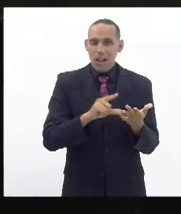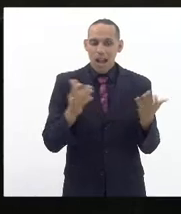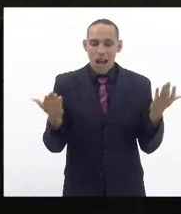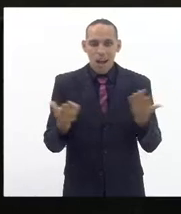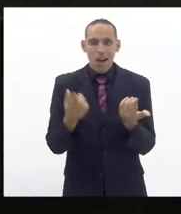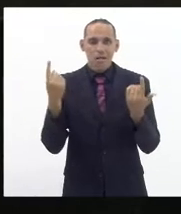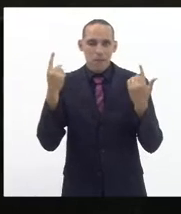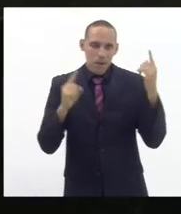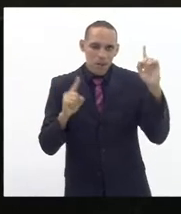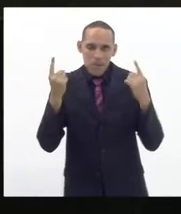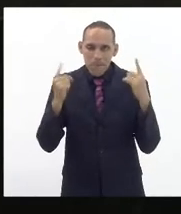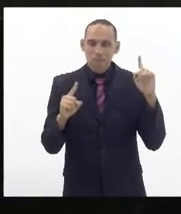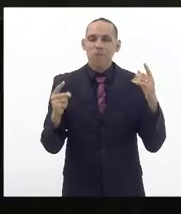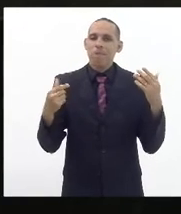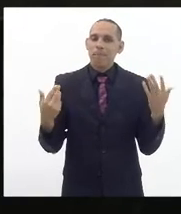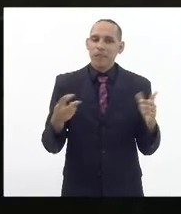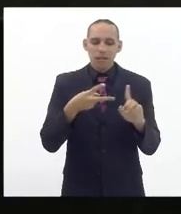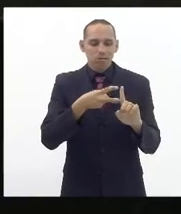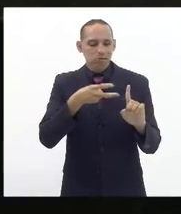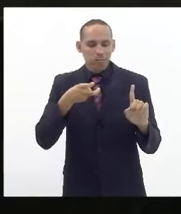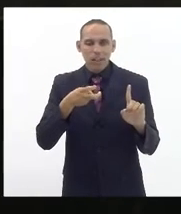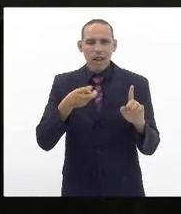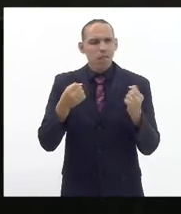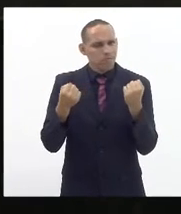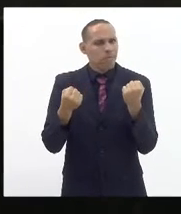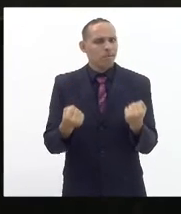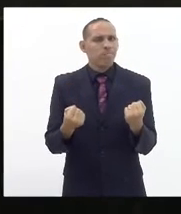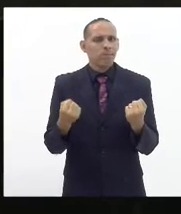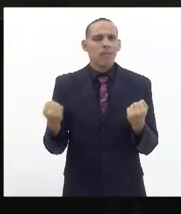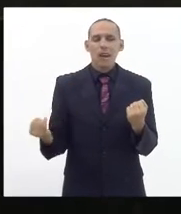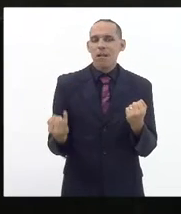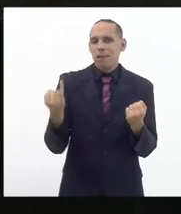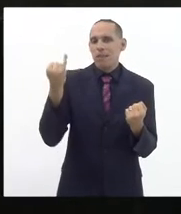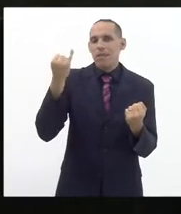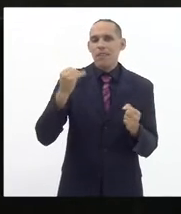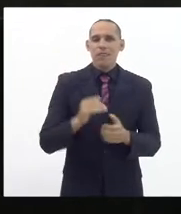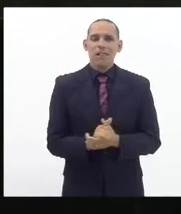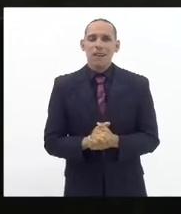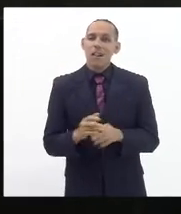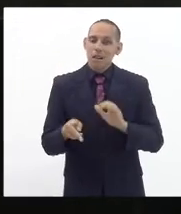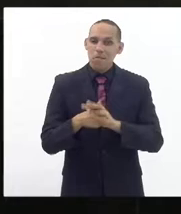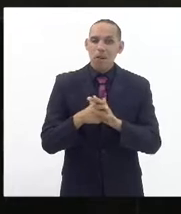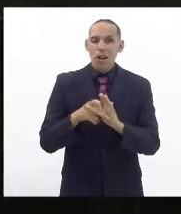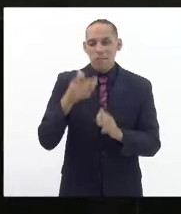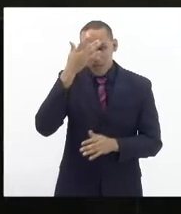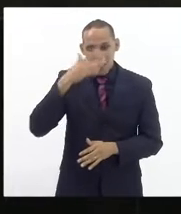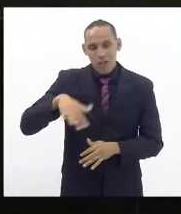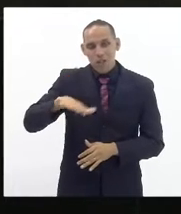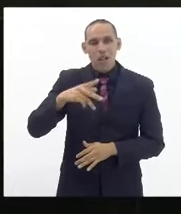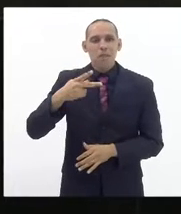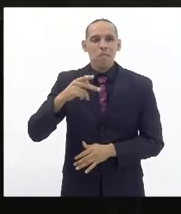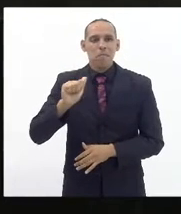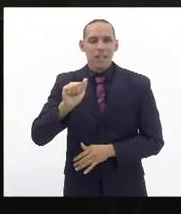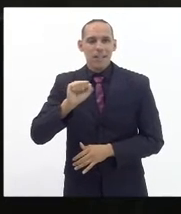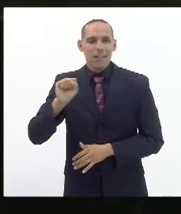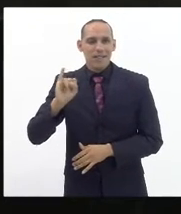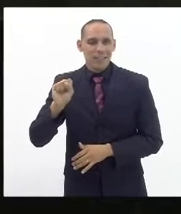agora. Então, esse reconhecimento ele tem o peso simbólico do reconhecimento dos passistas e há também